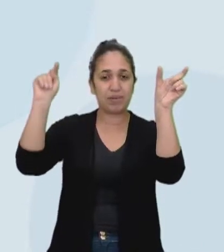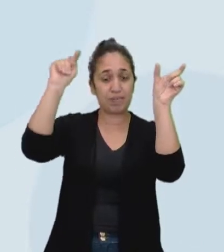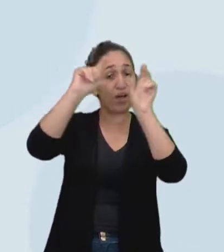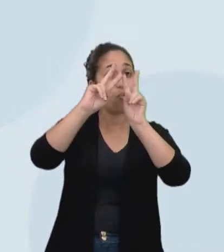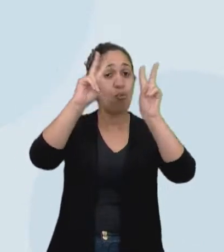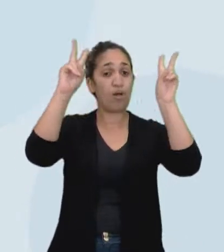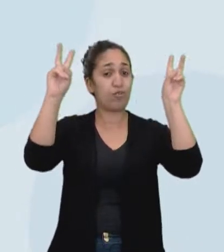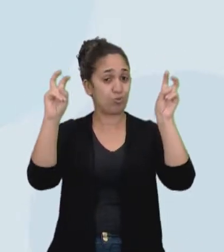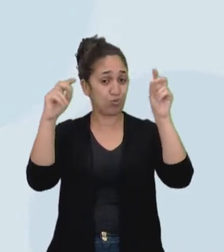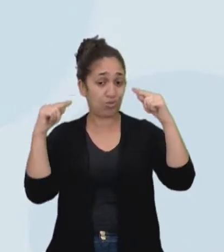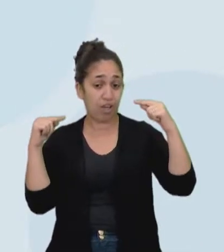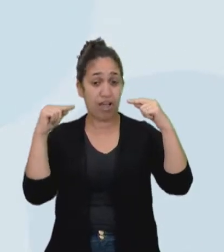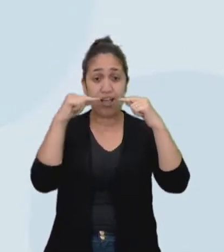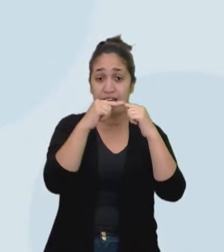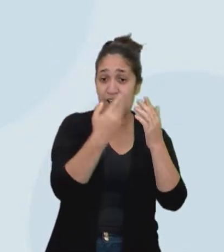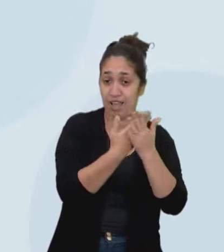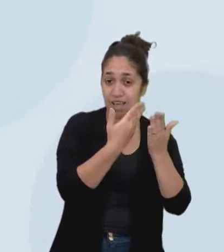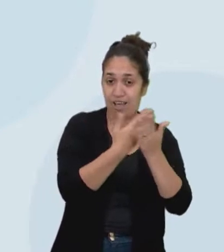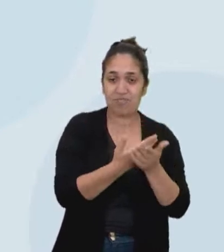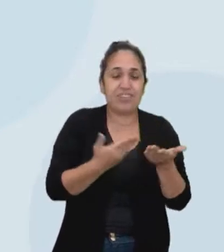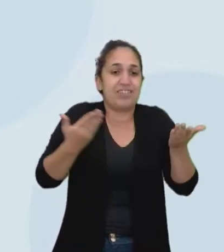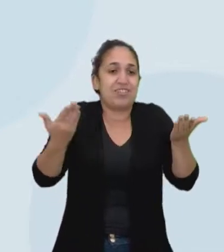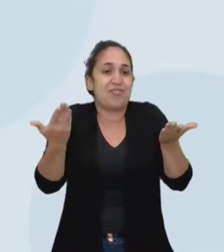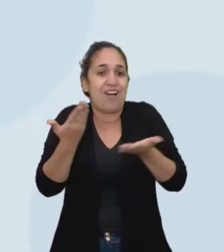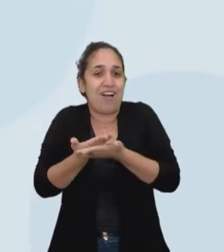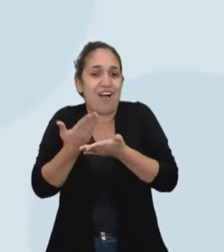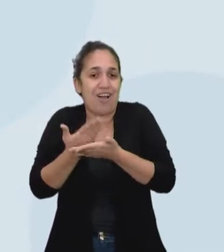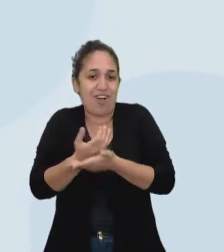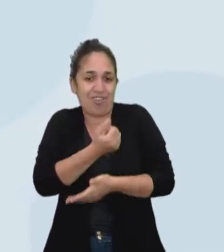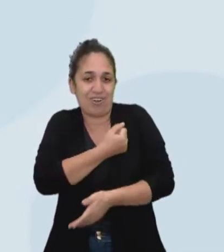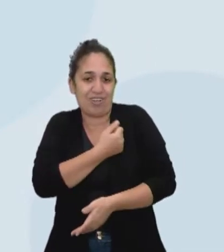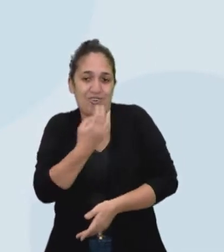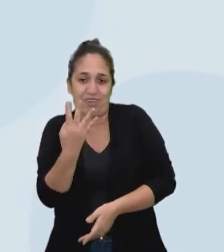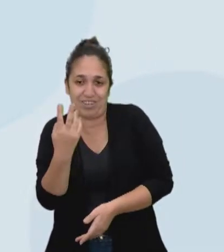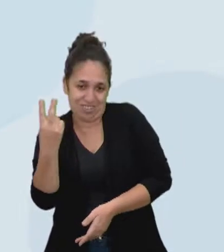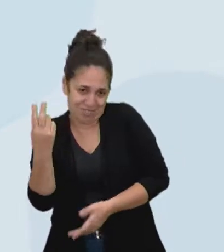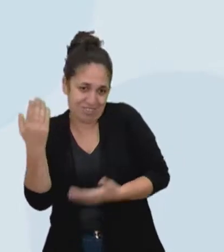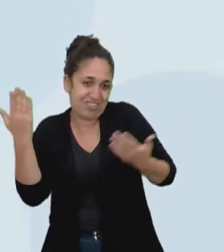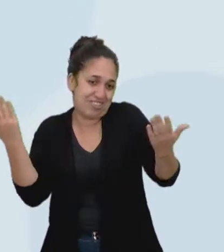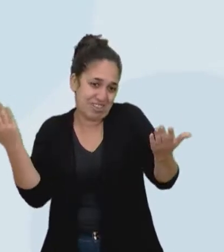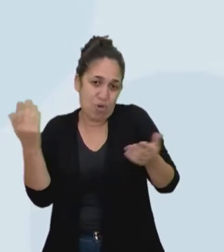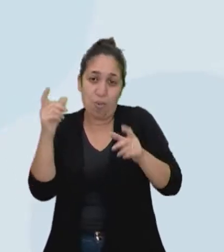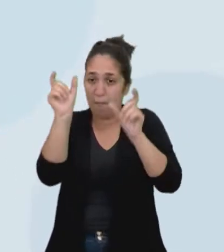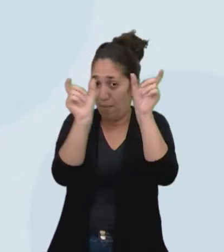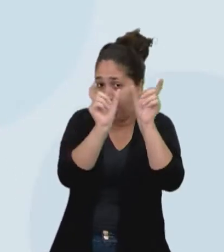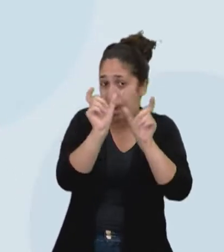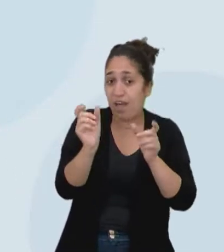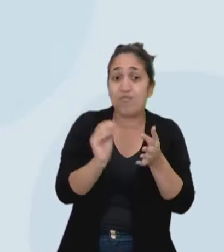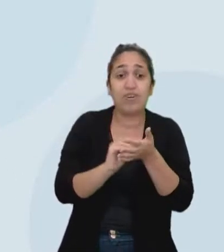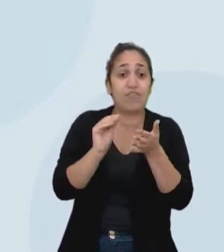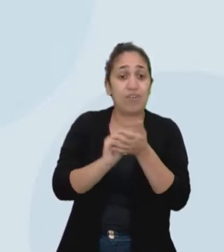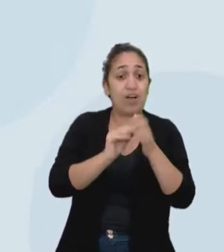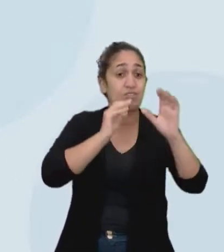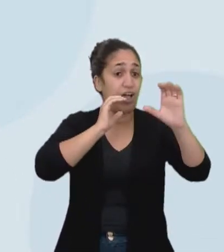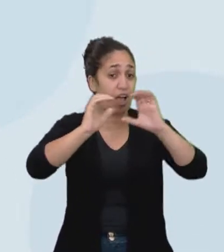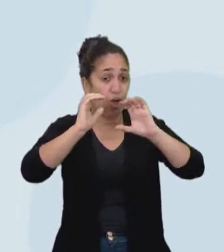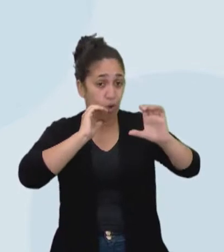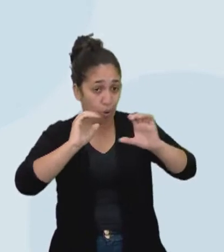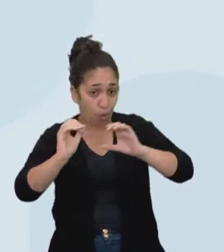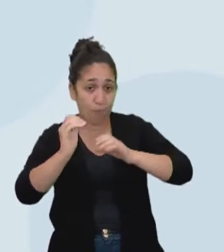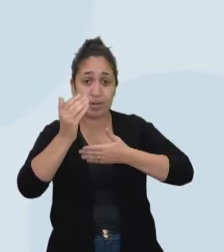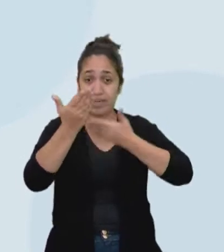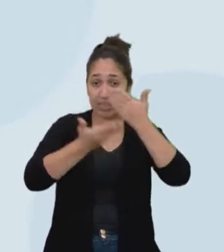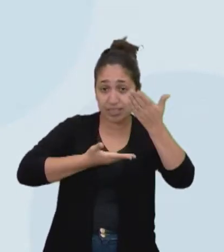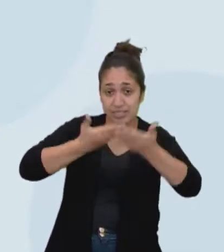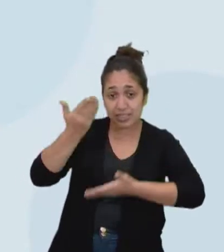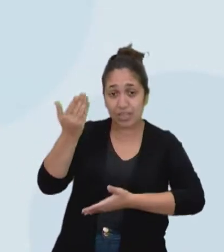aula. Se estamos na aula de número 42, ainda está faltando palavras-chave aí, tá? Então, nós falamos sobre comunicação intrapessoal,